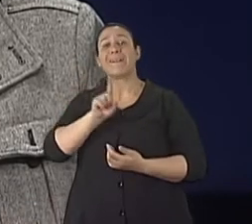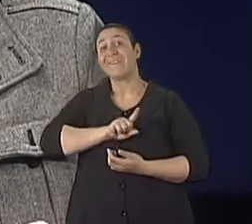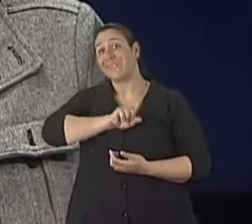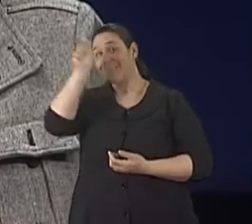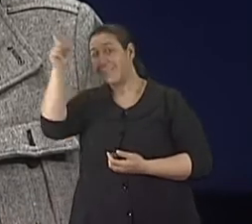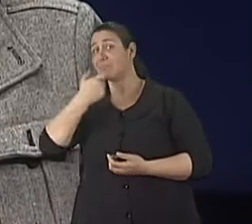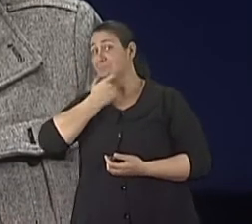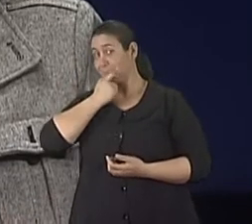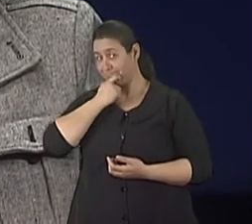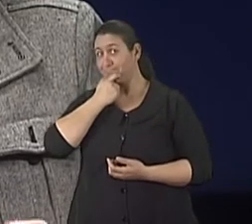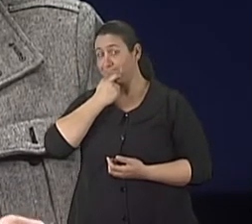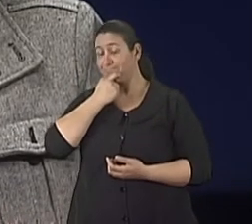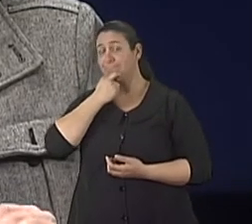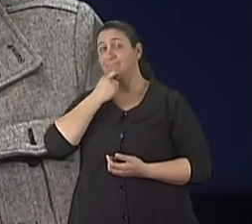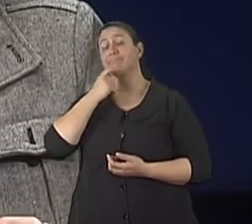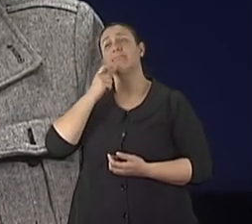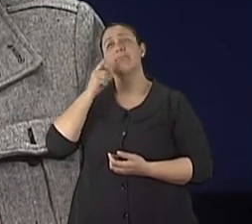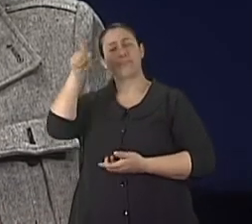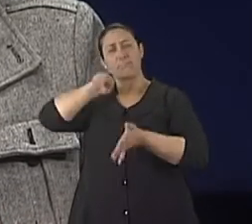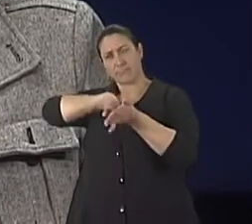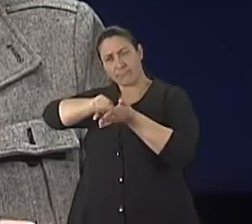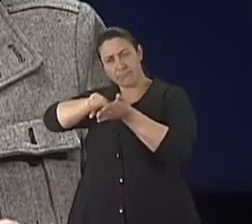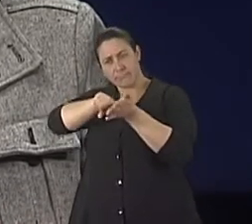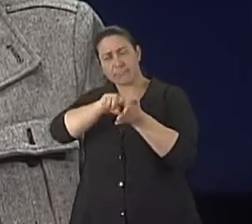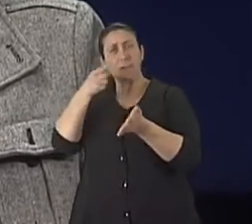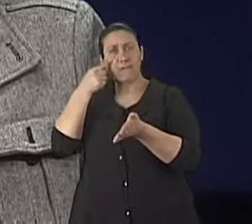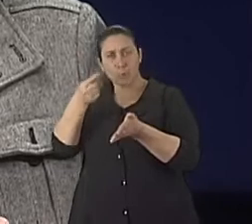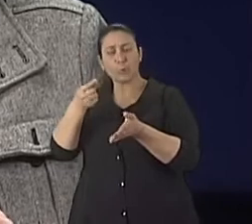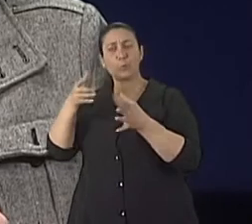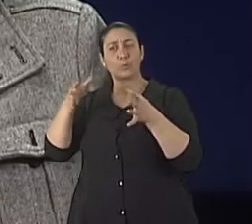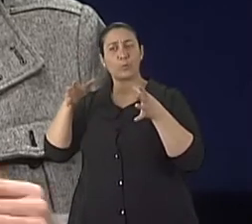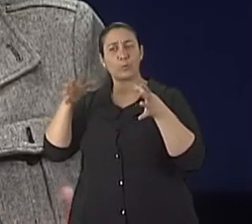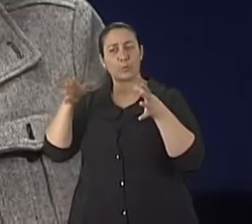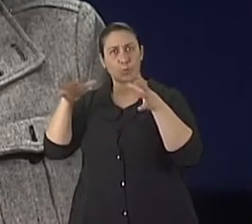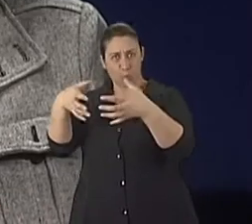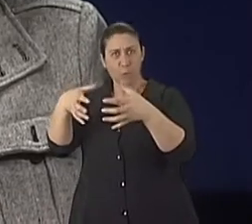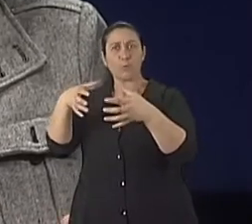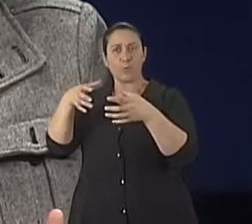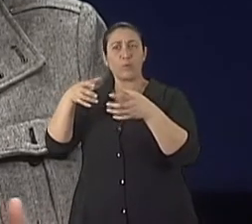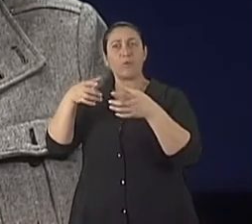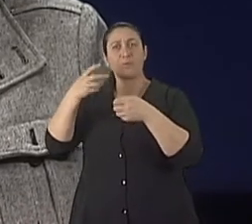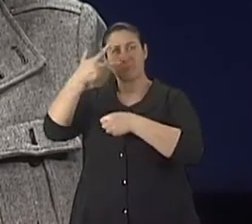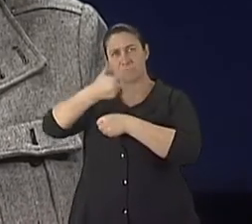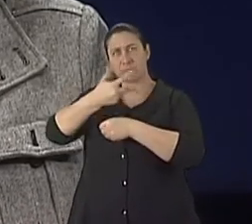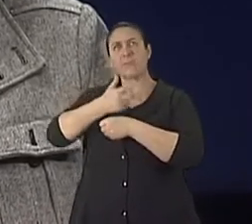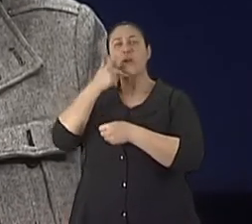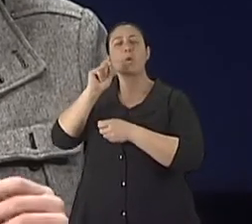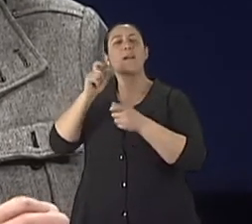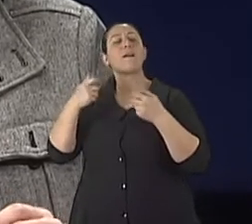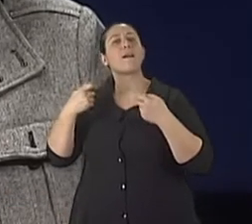foi feito na inglaterra são tidas hoje dentro de gastos em problemas de coluna em torno de